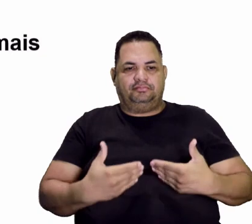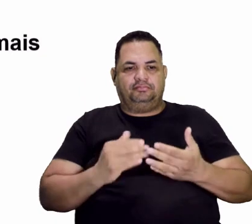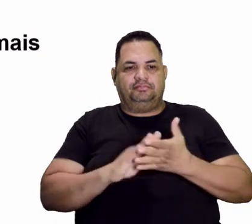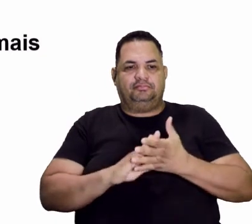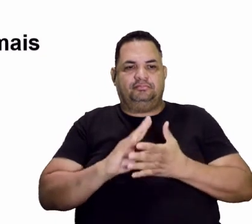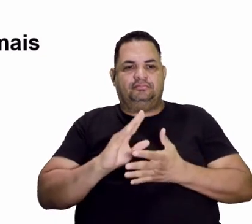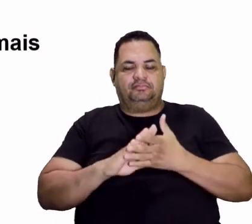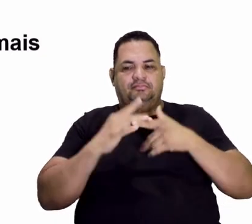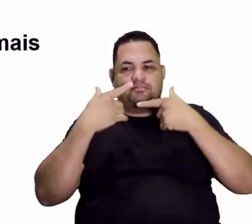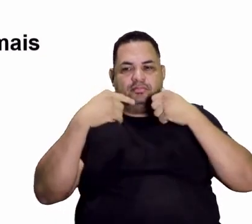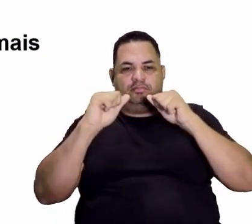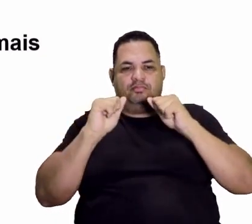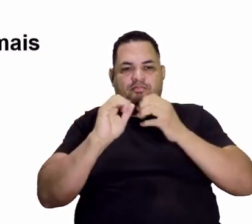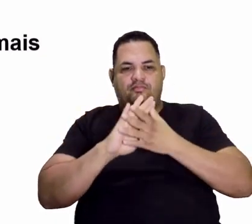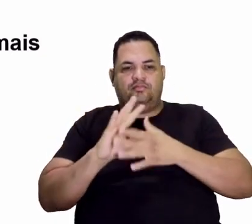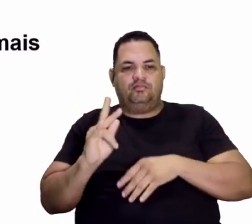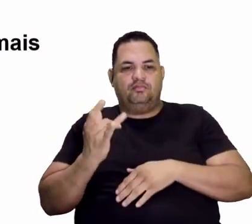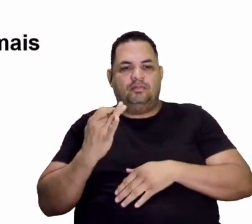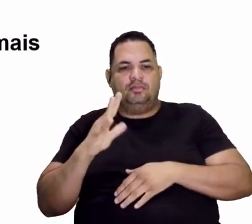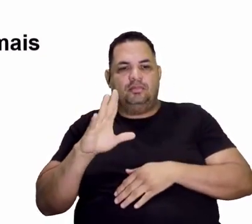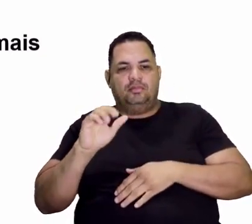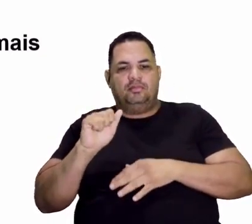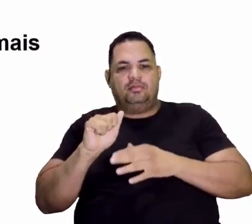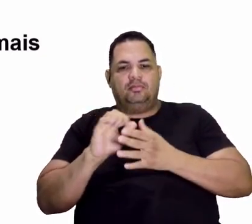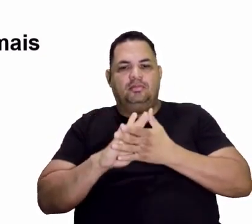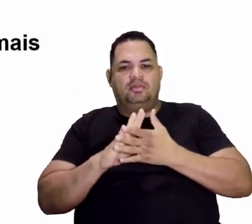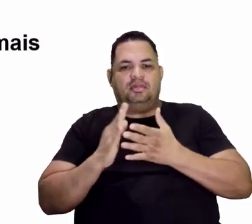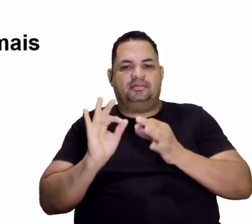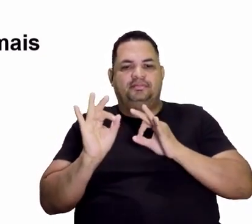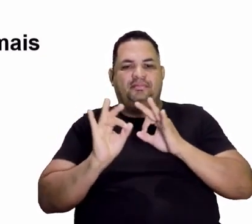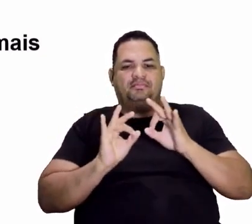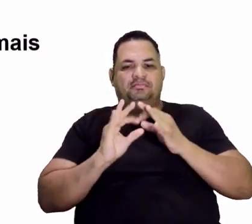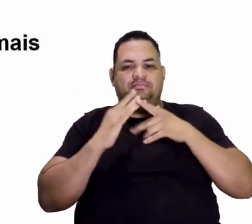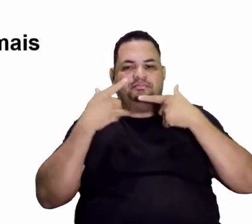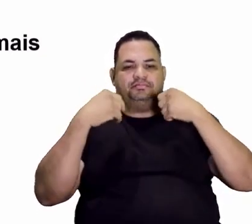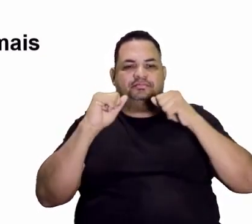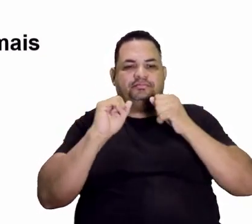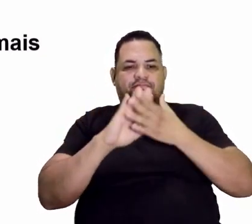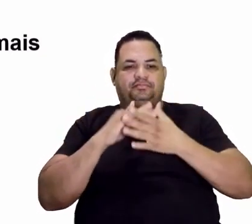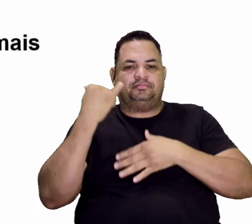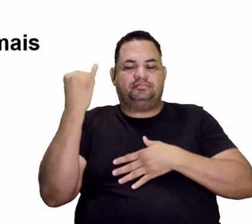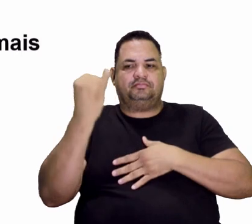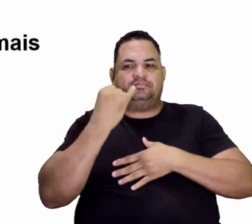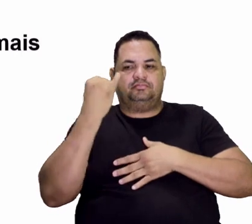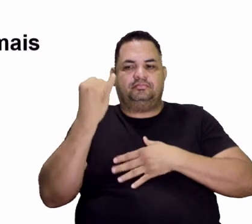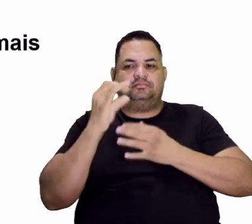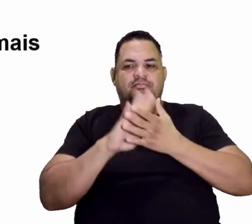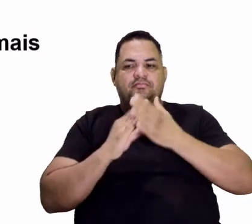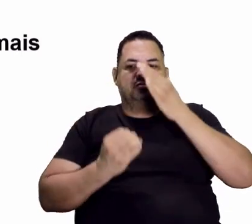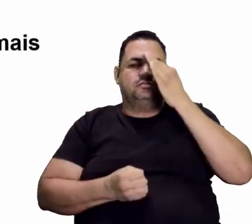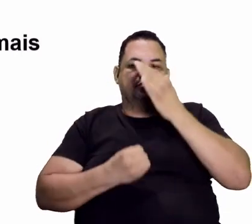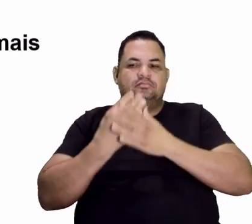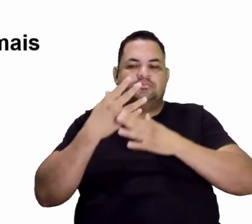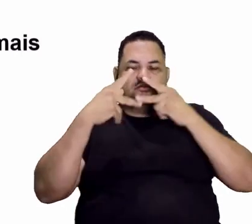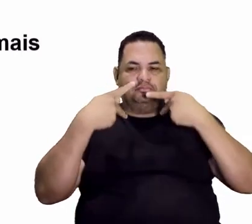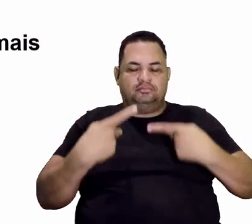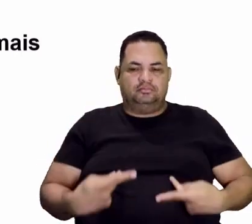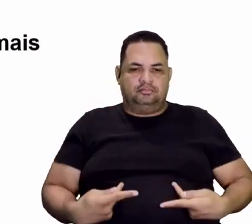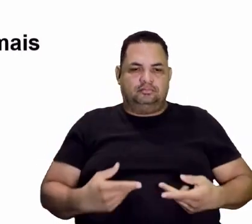linguagem. E Hobbes diz que a linguagem foi a mais importante das